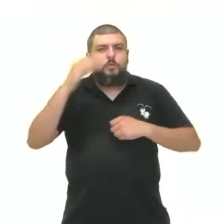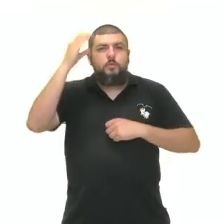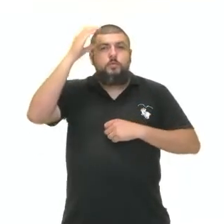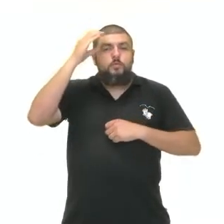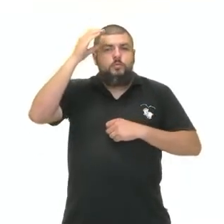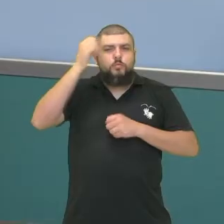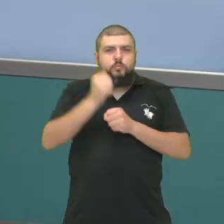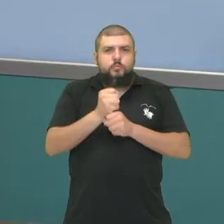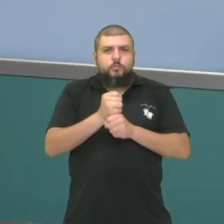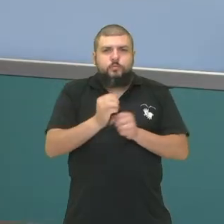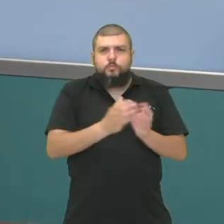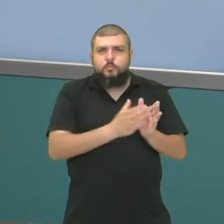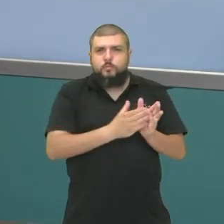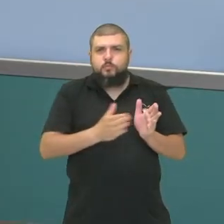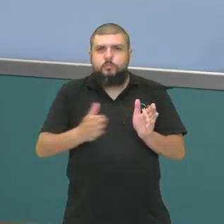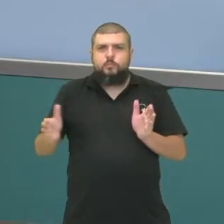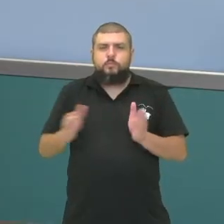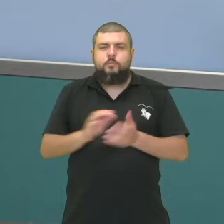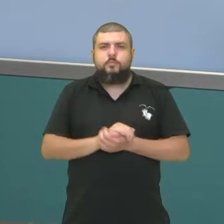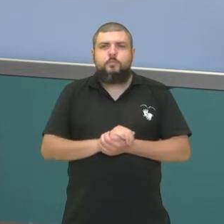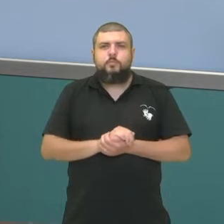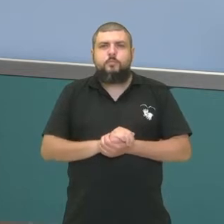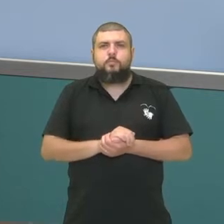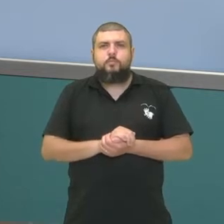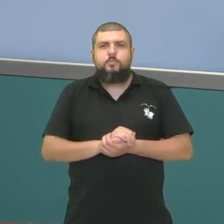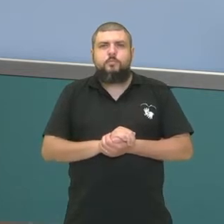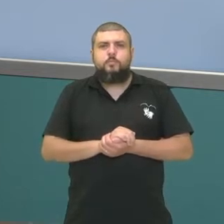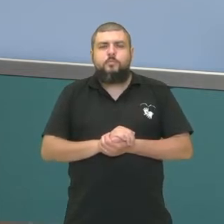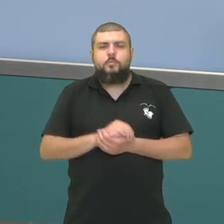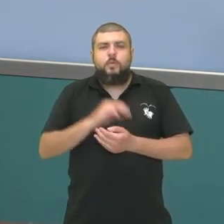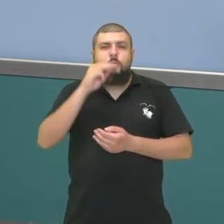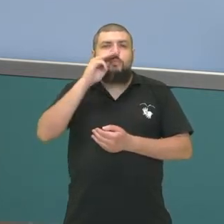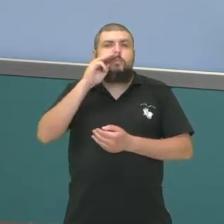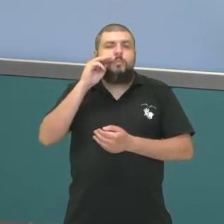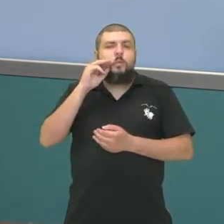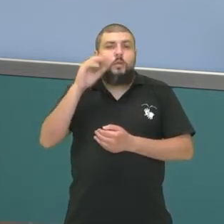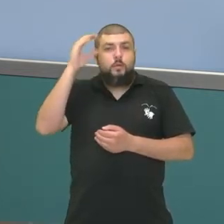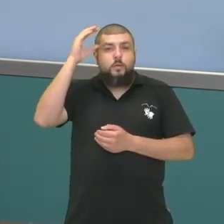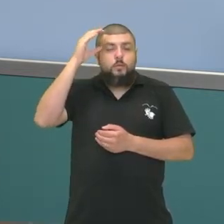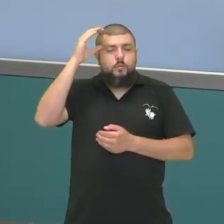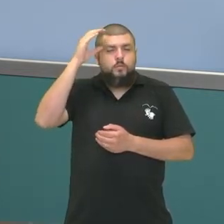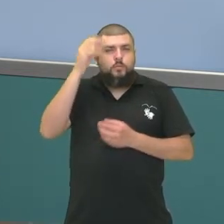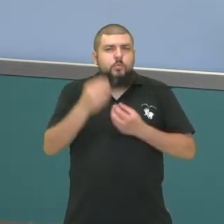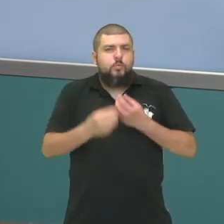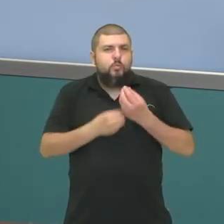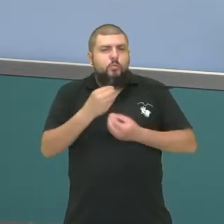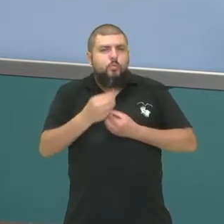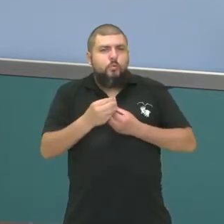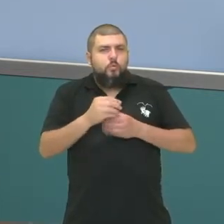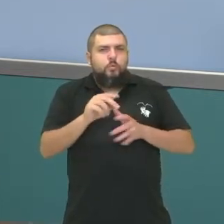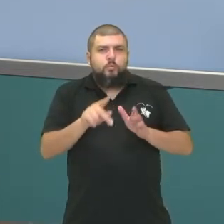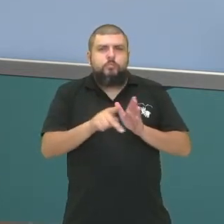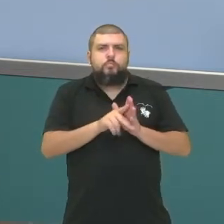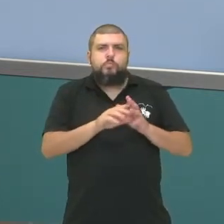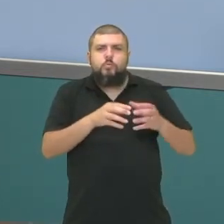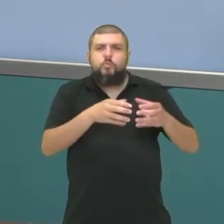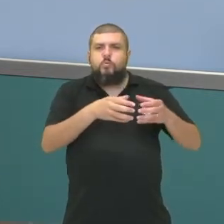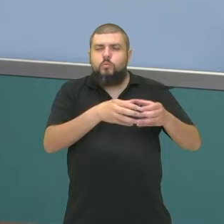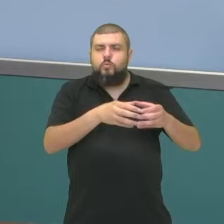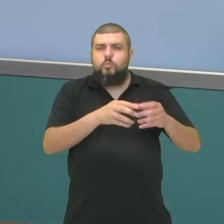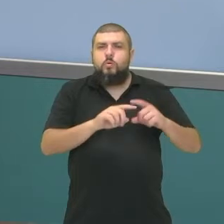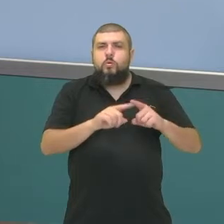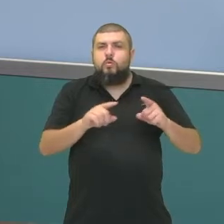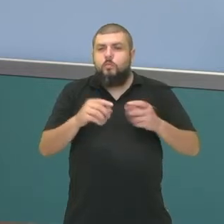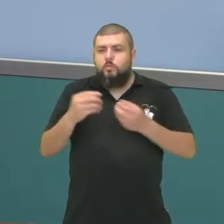época. A questão para Marx é que essa consciência sempre é uma consciência de classes e é uma consciência sobreposta dentro dos ideais burgueses